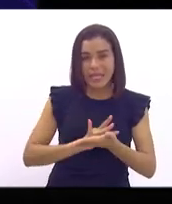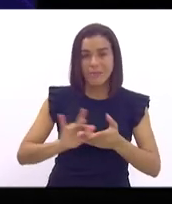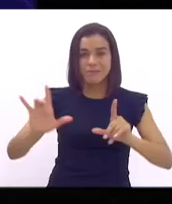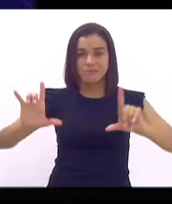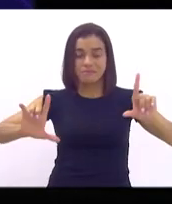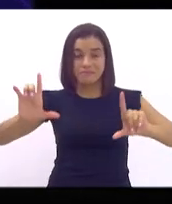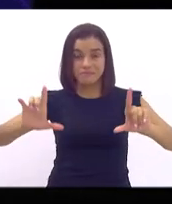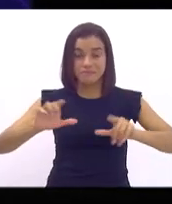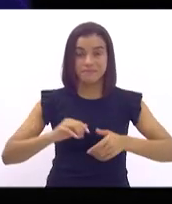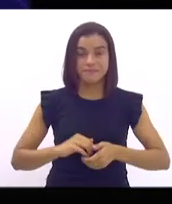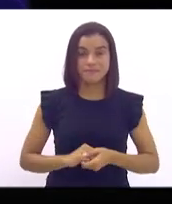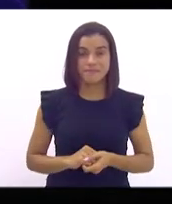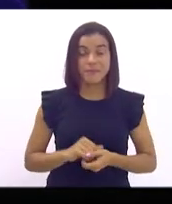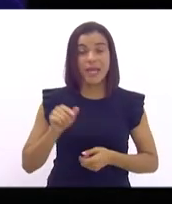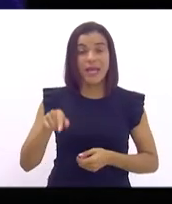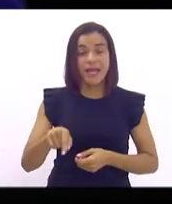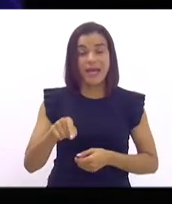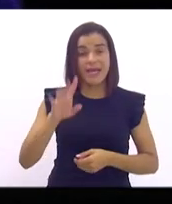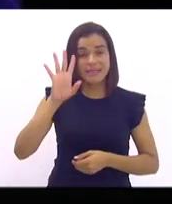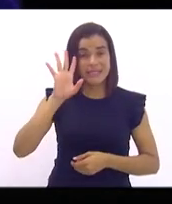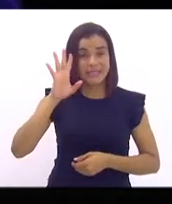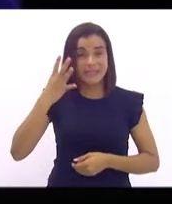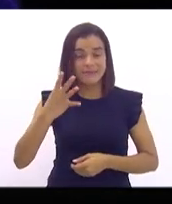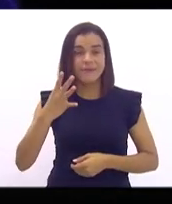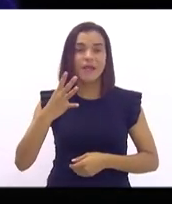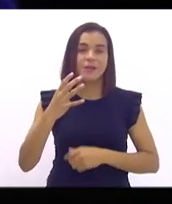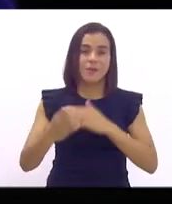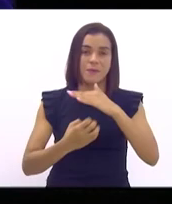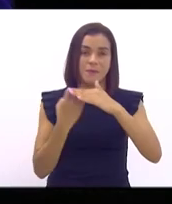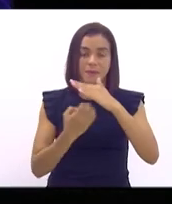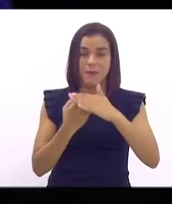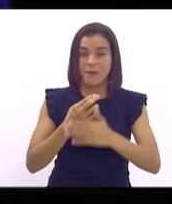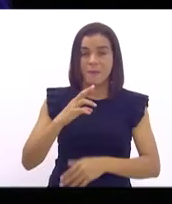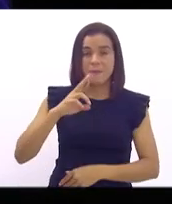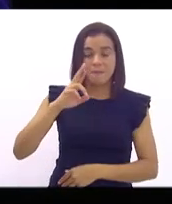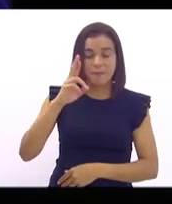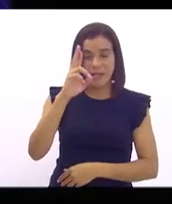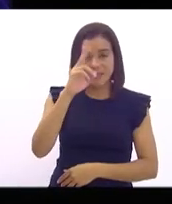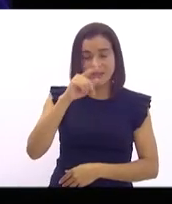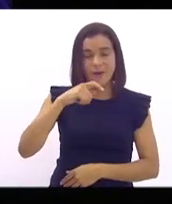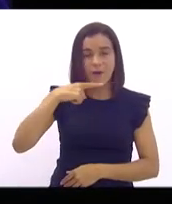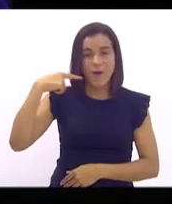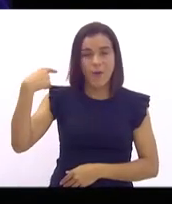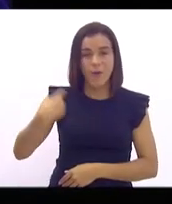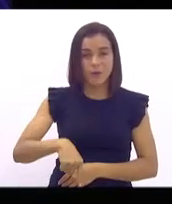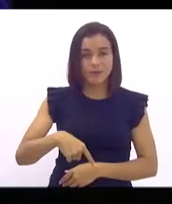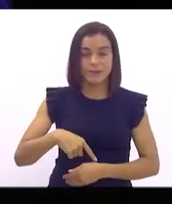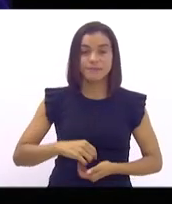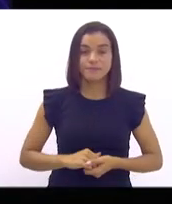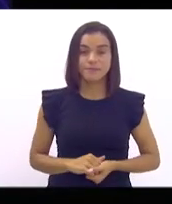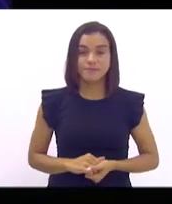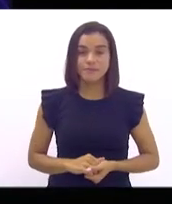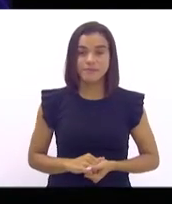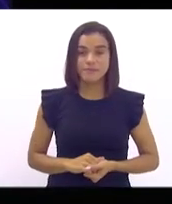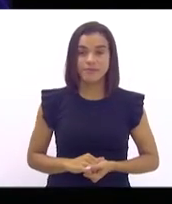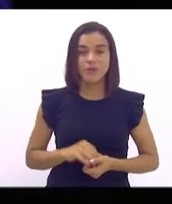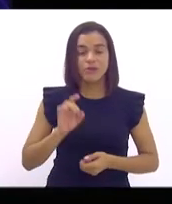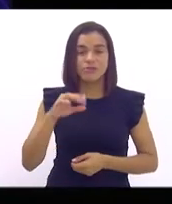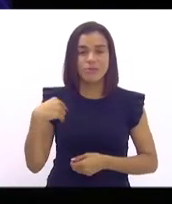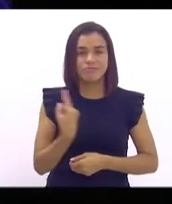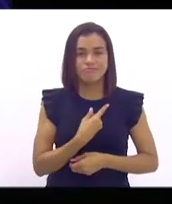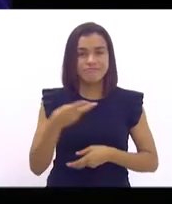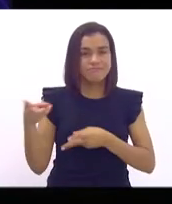enfim. Essa definição é de uma empresa russa, né, uma empresa de tecnologia russa. Só para a gente perceber